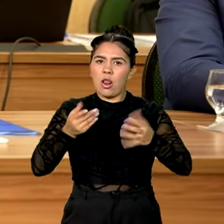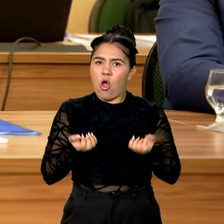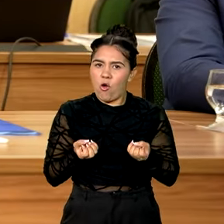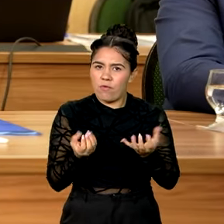qualificação